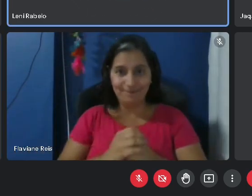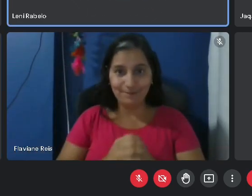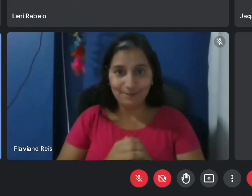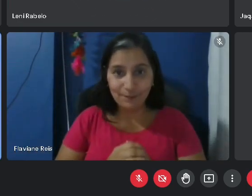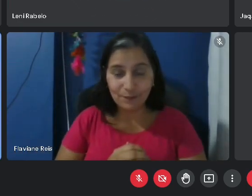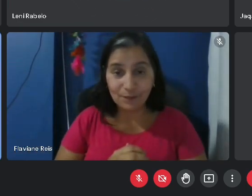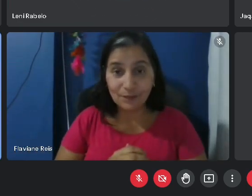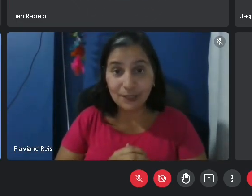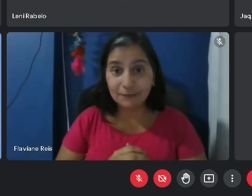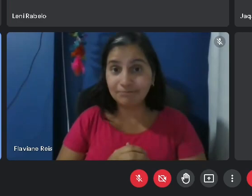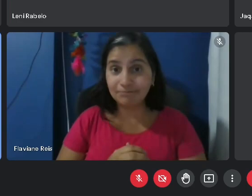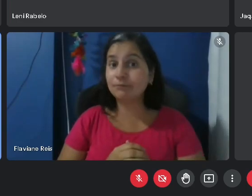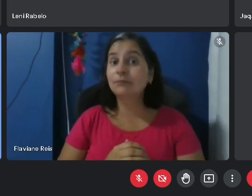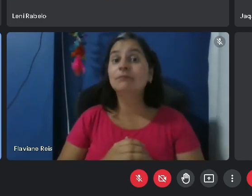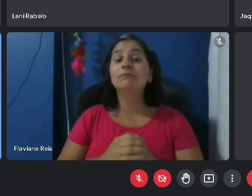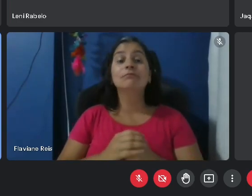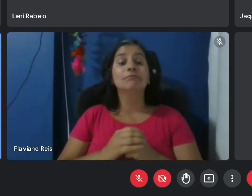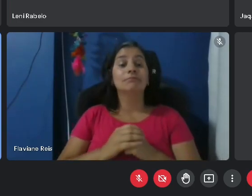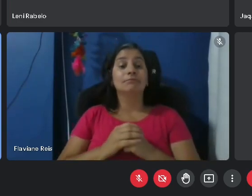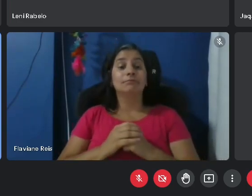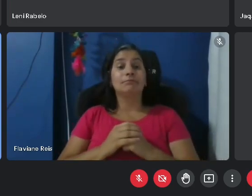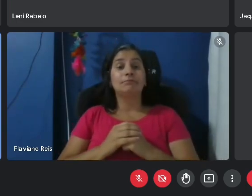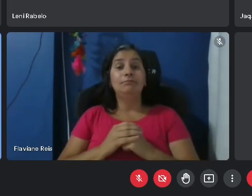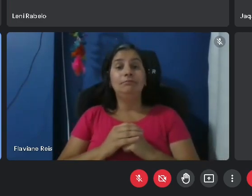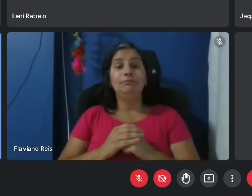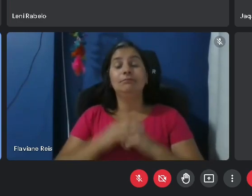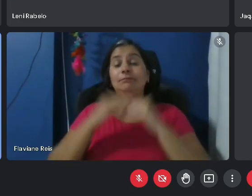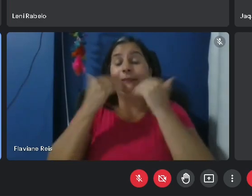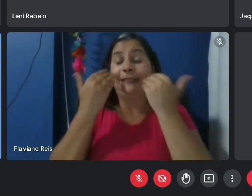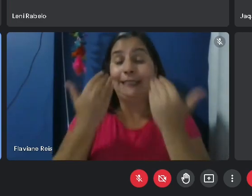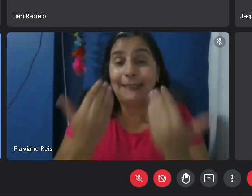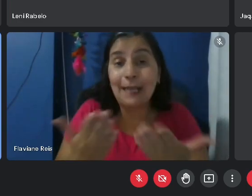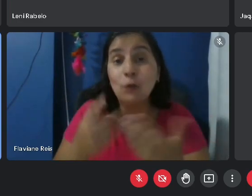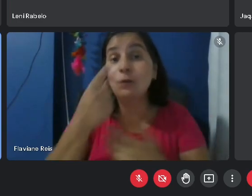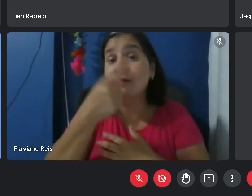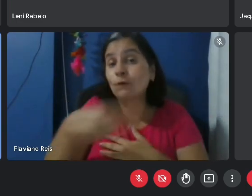Por isso, a LDI...